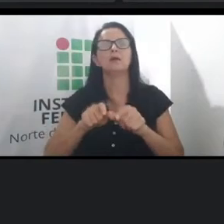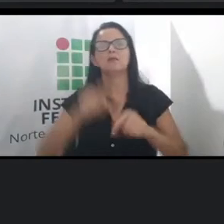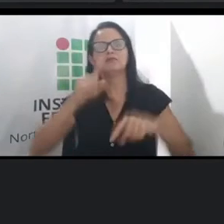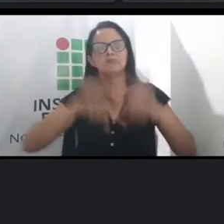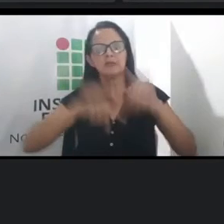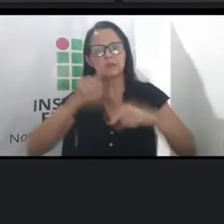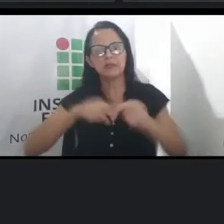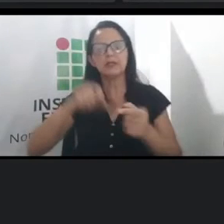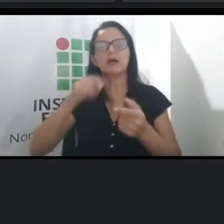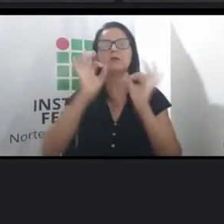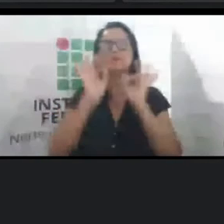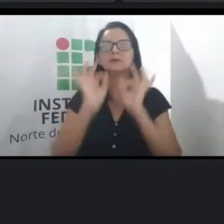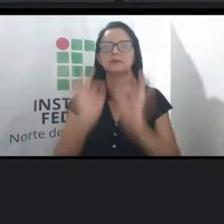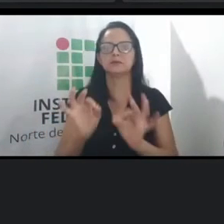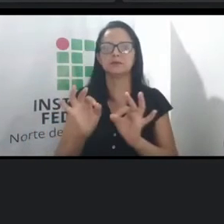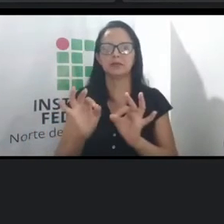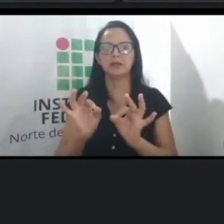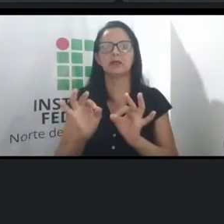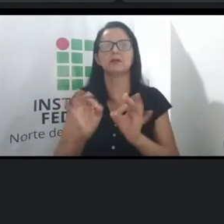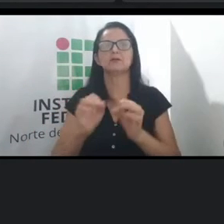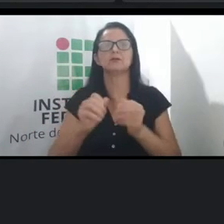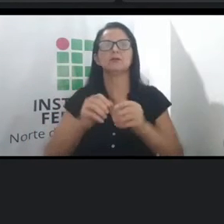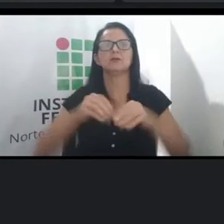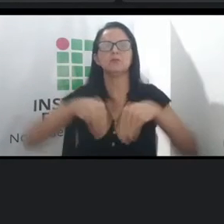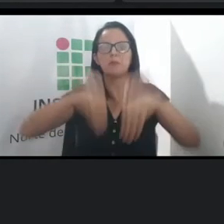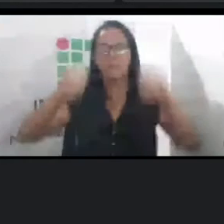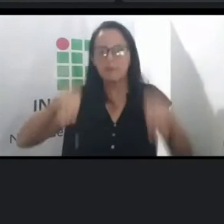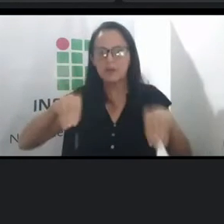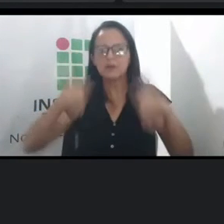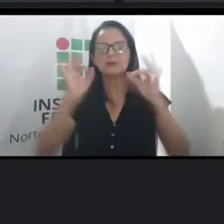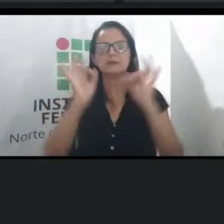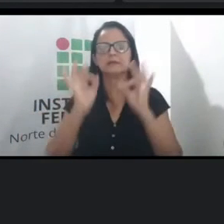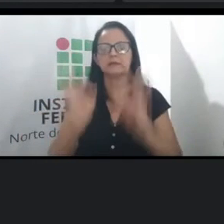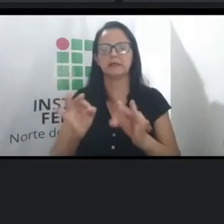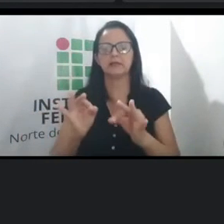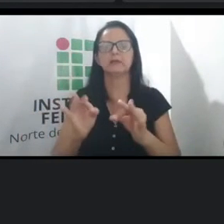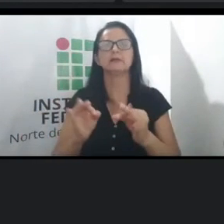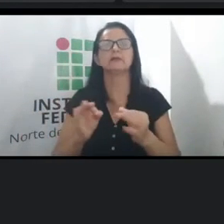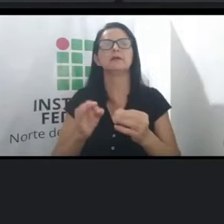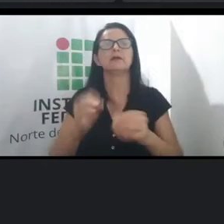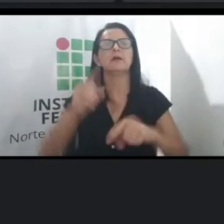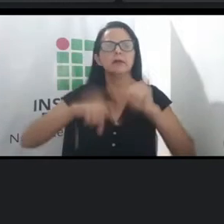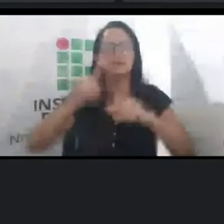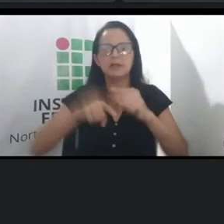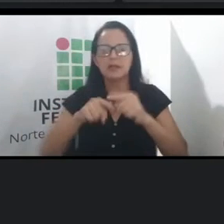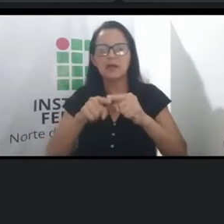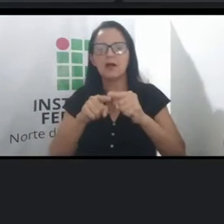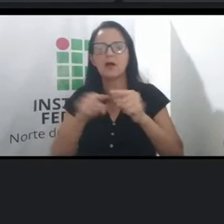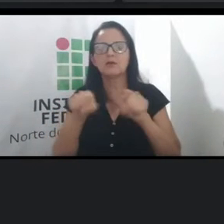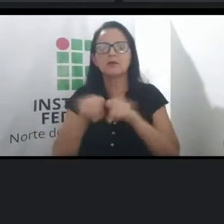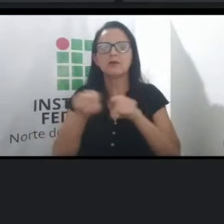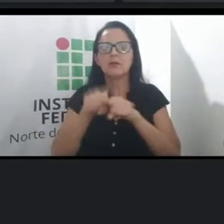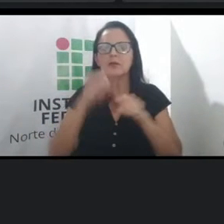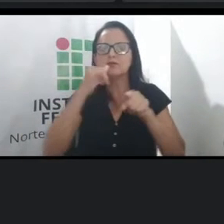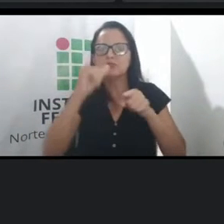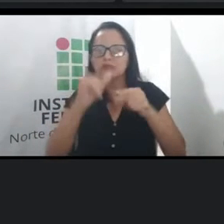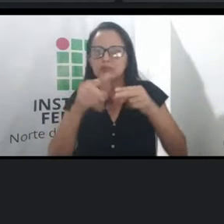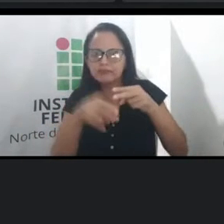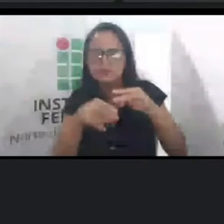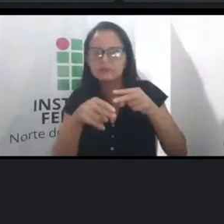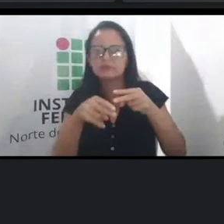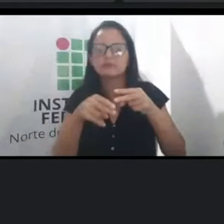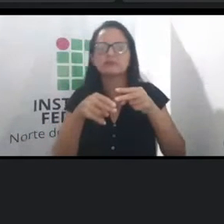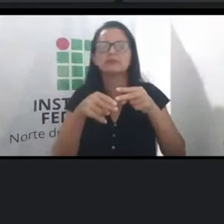adequados, utilizar os materiais isolantes, como luva, como cabine, entre outros. É